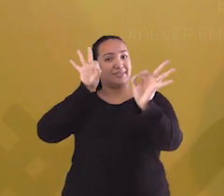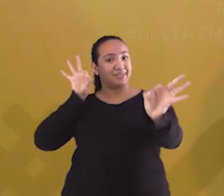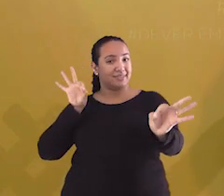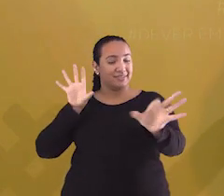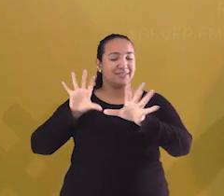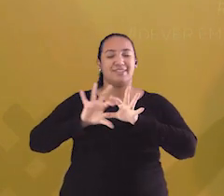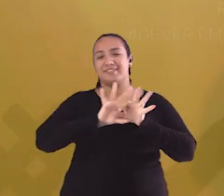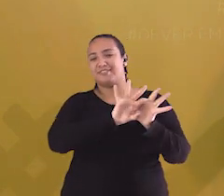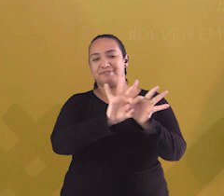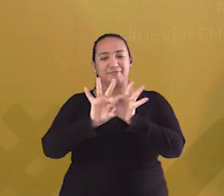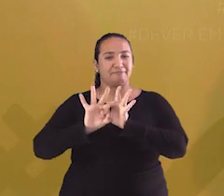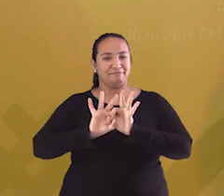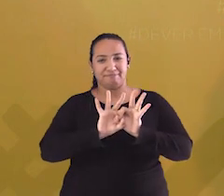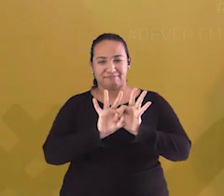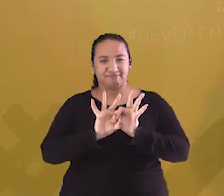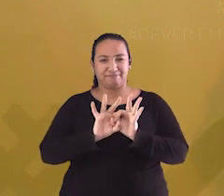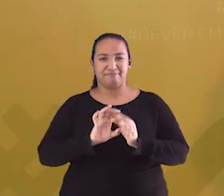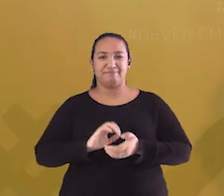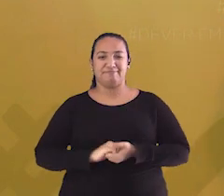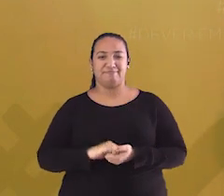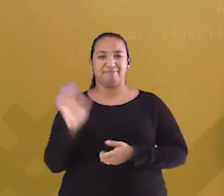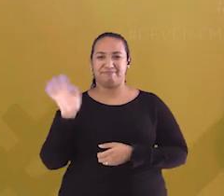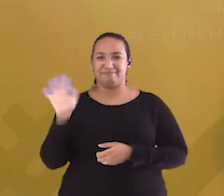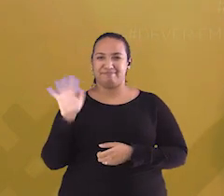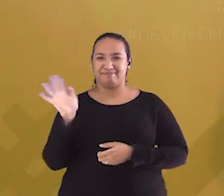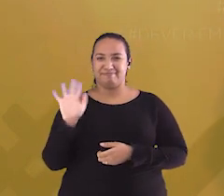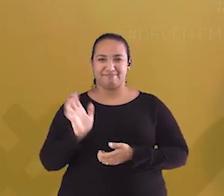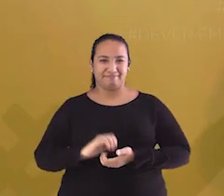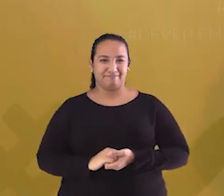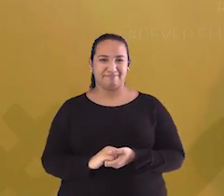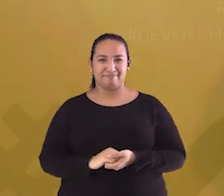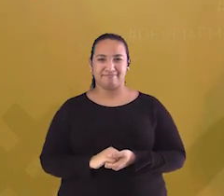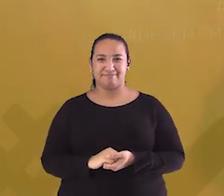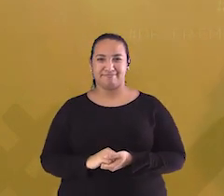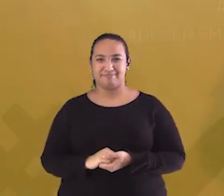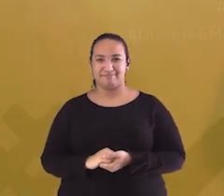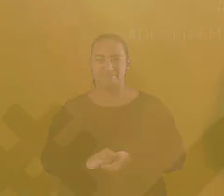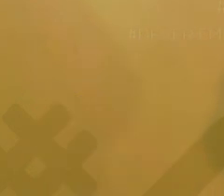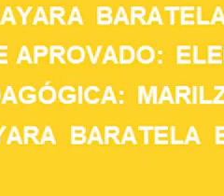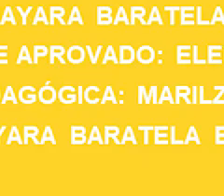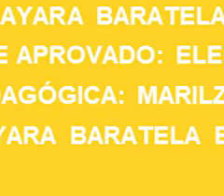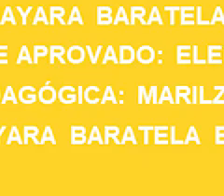mesmo distantes, estamos juntos. Tchau!